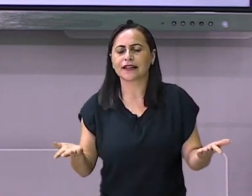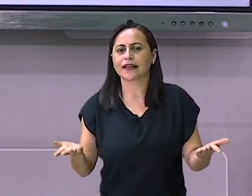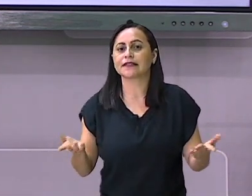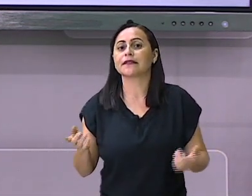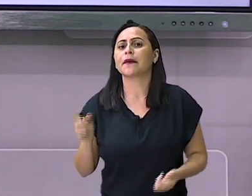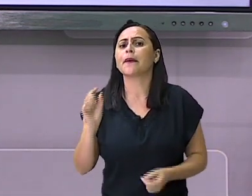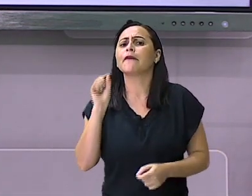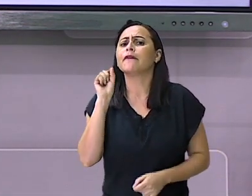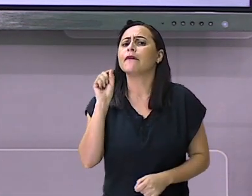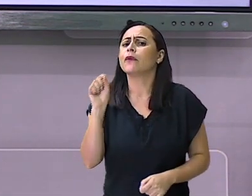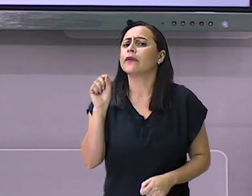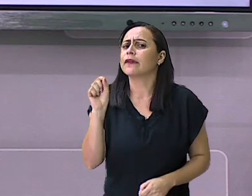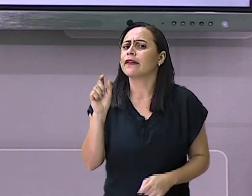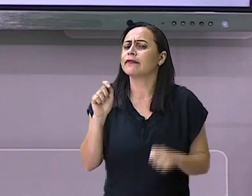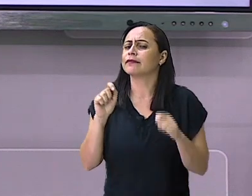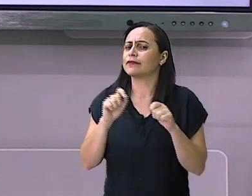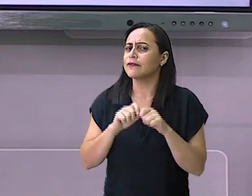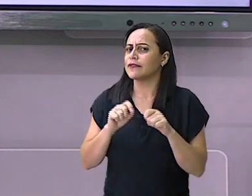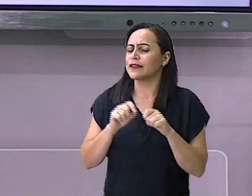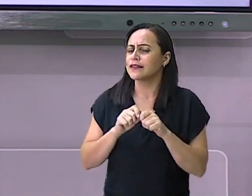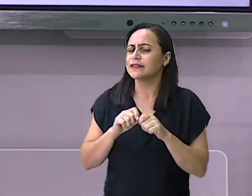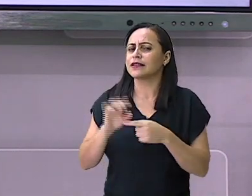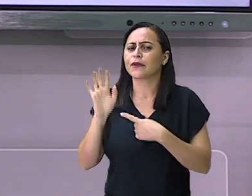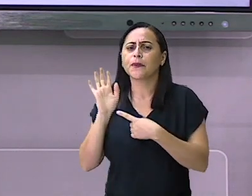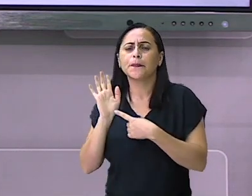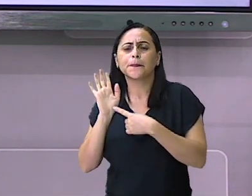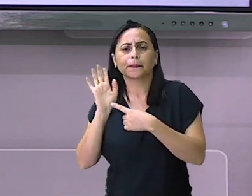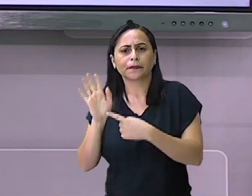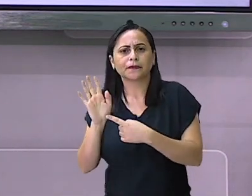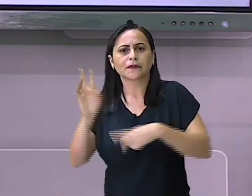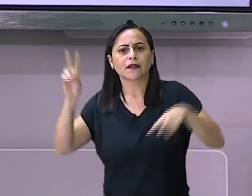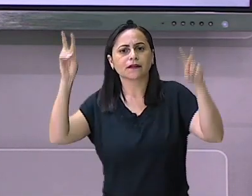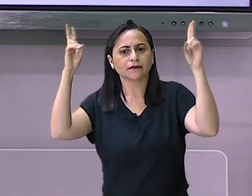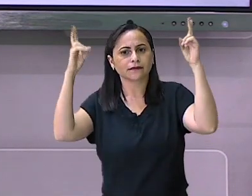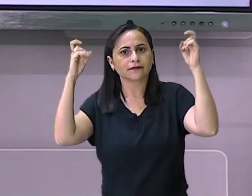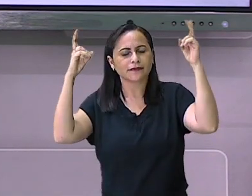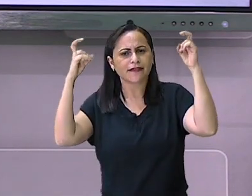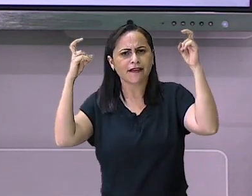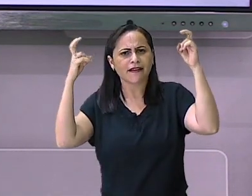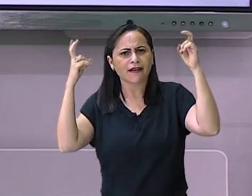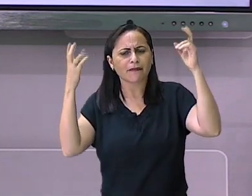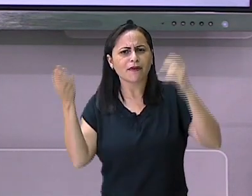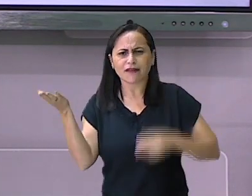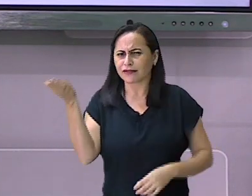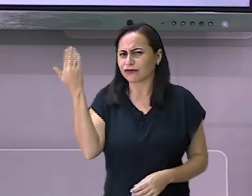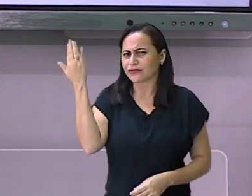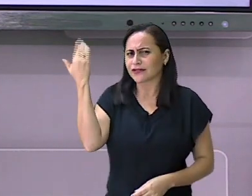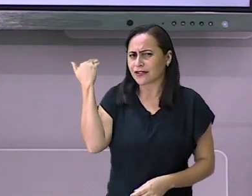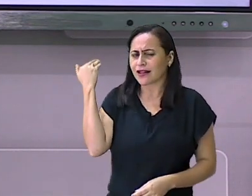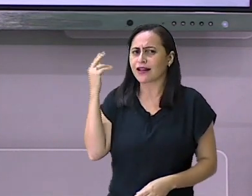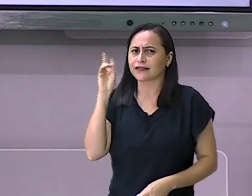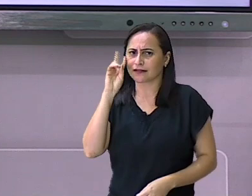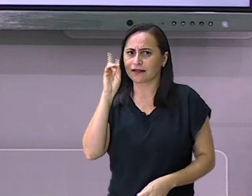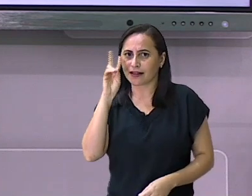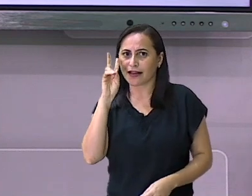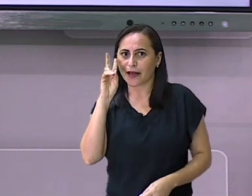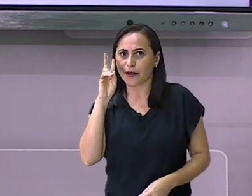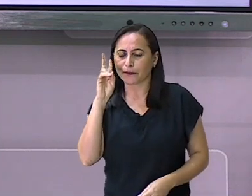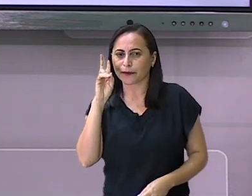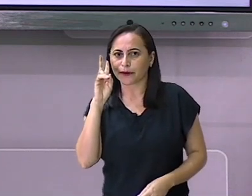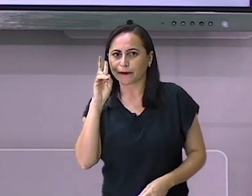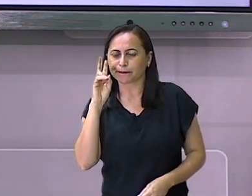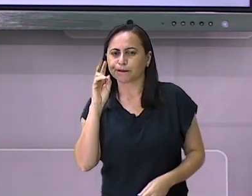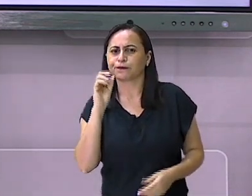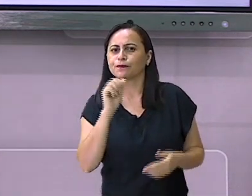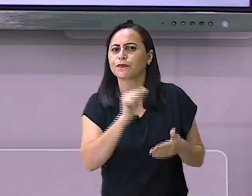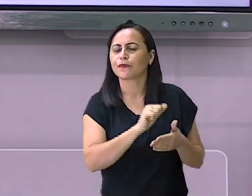tema que nós ouvimos nosso outro encontro. Vocês se lembram? Nós